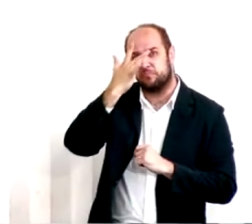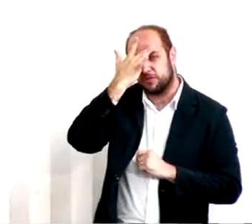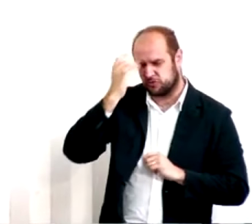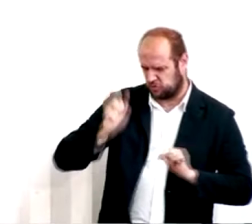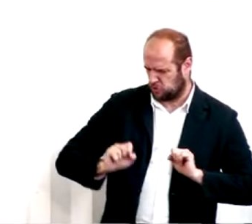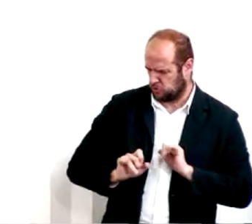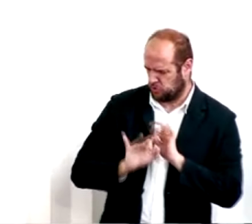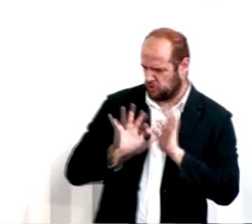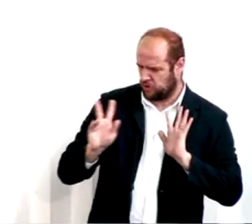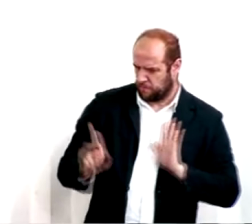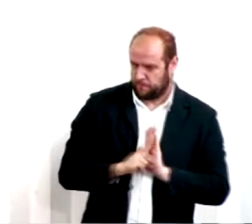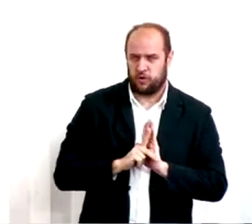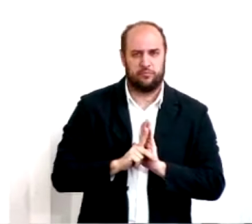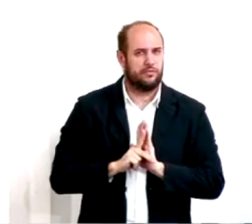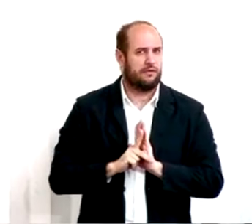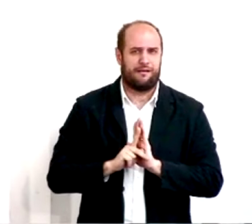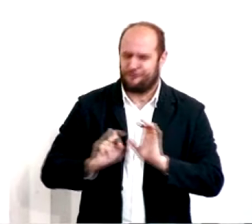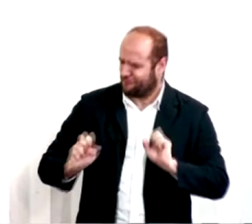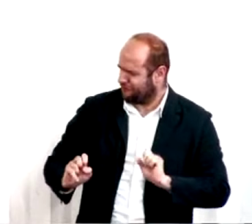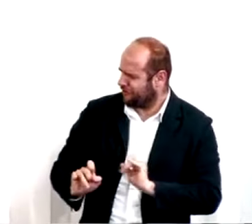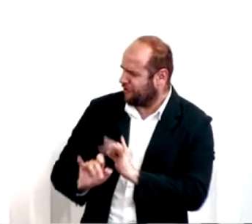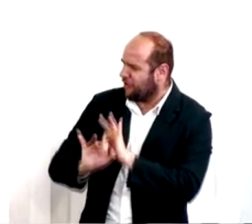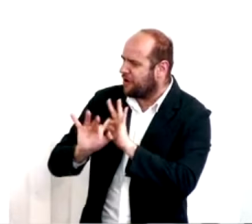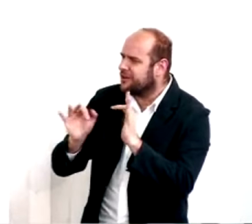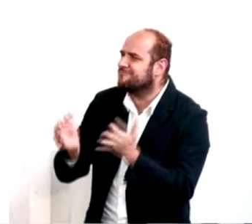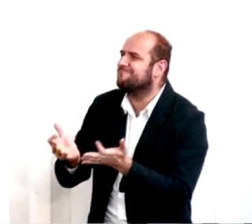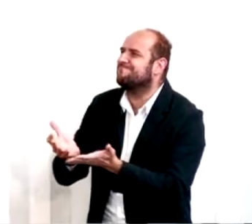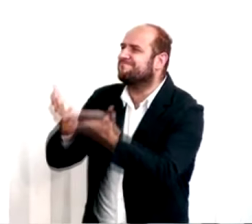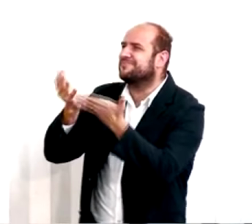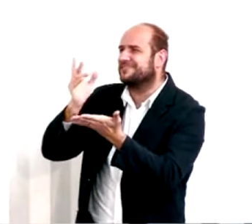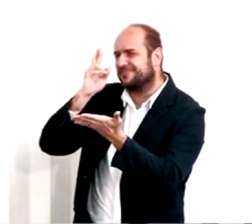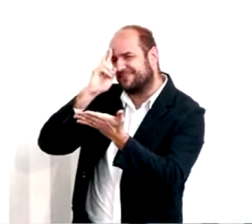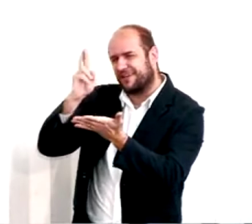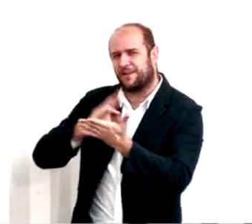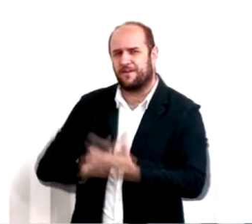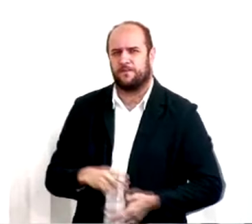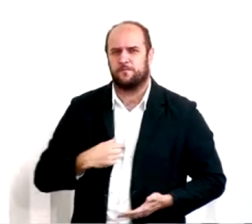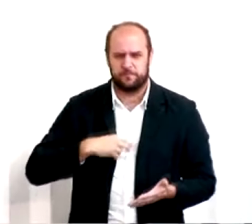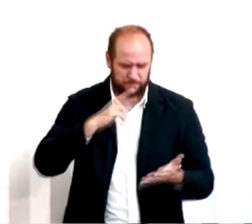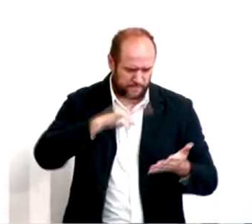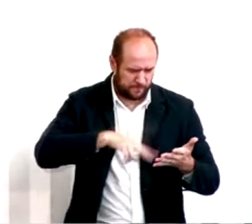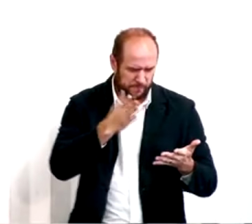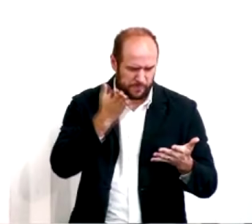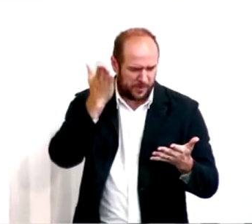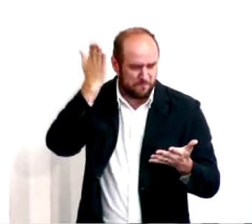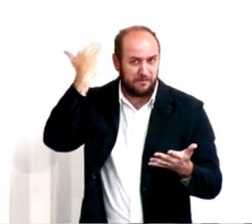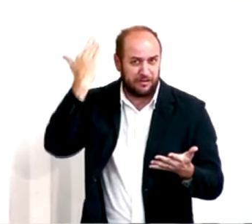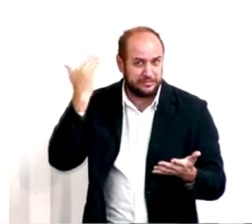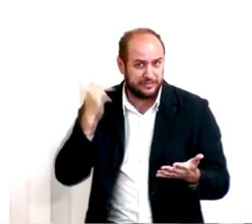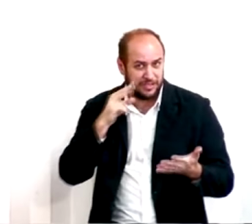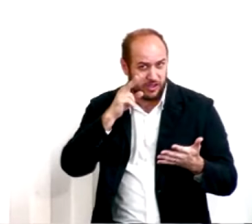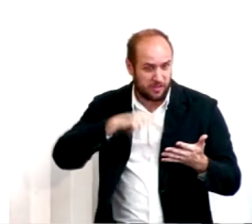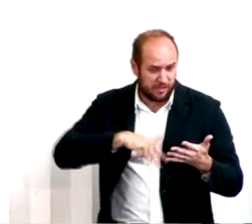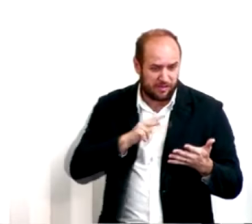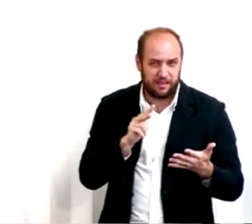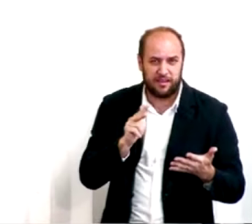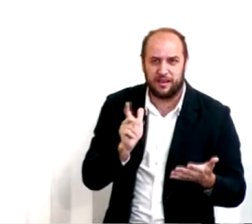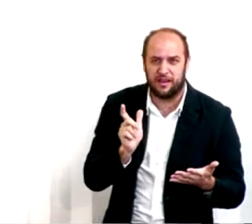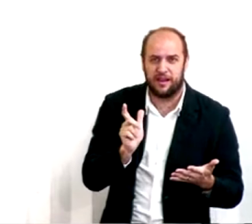glorie-se no Senhor quando eu volto no texto no passado e vou ver que